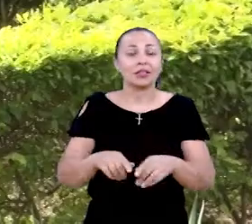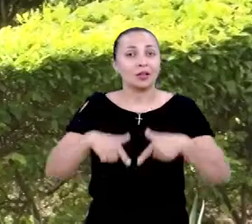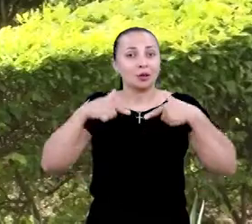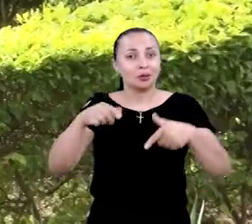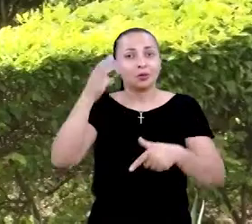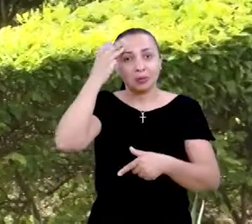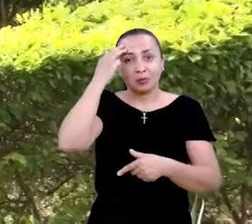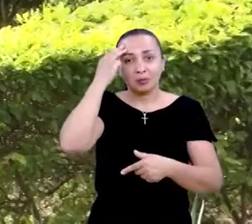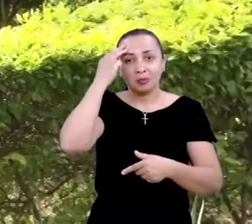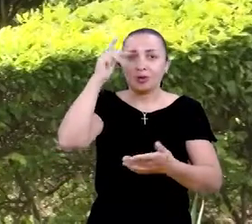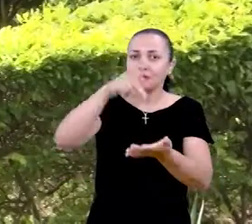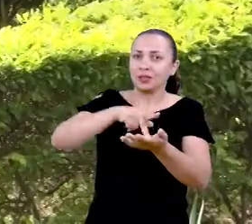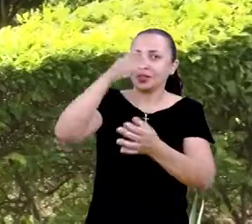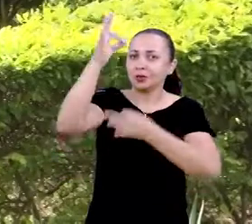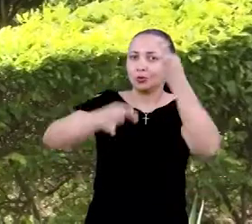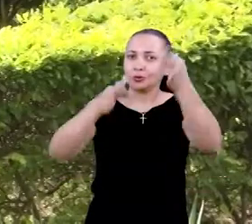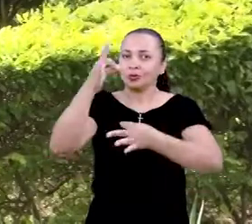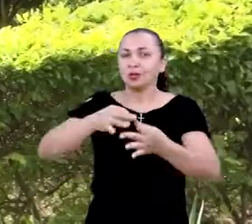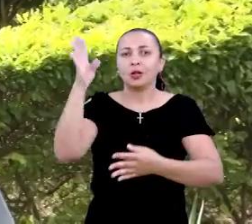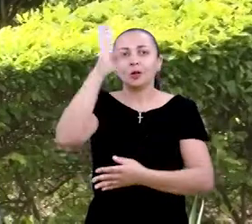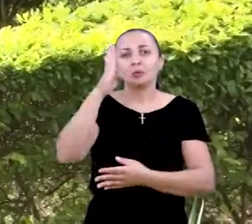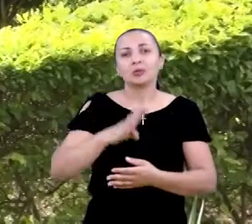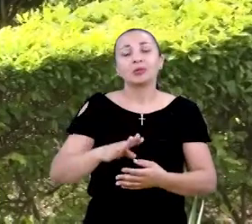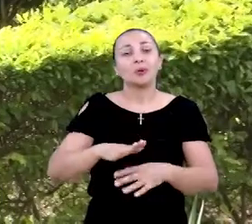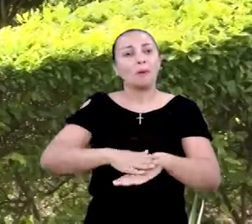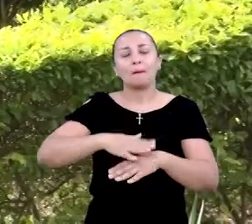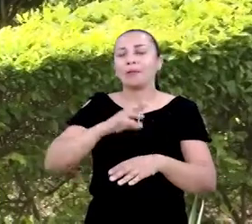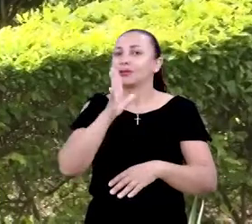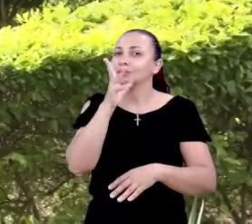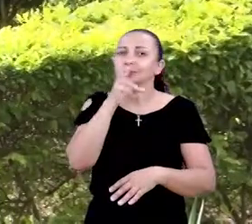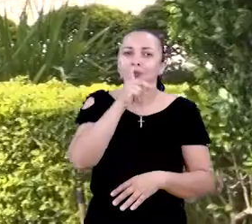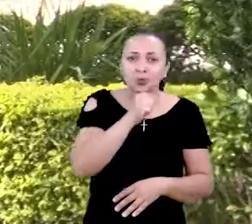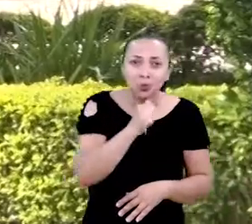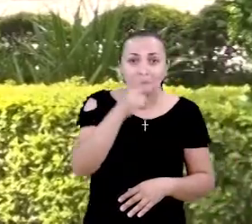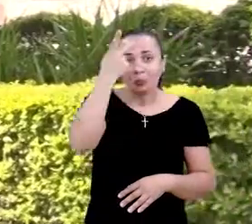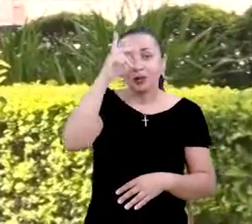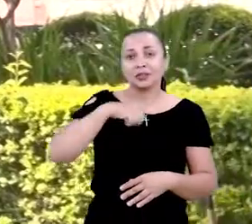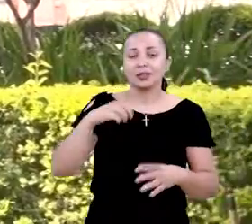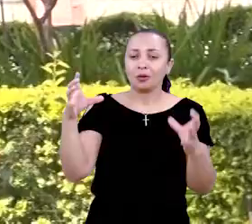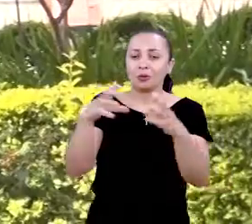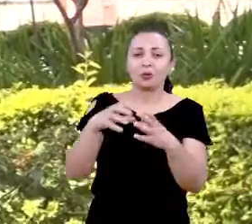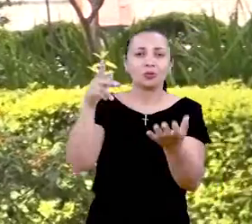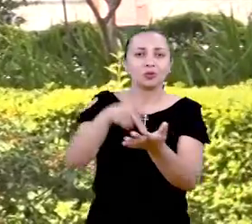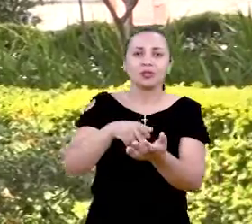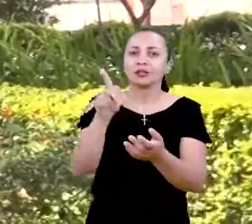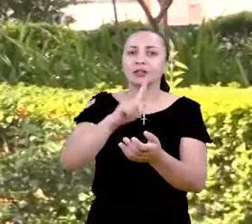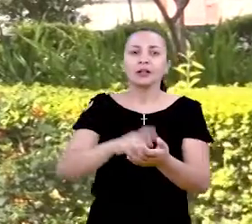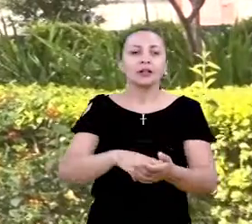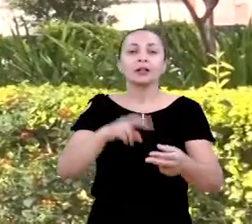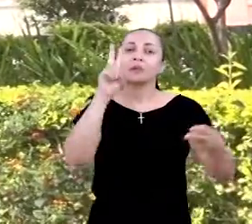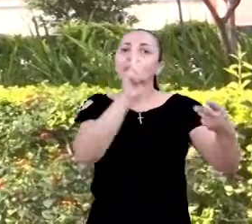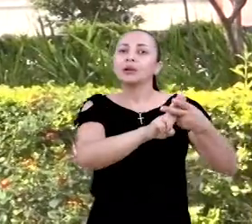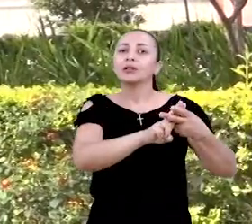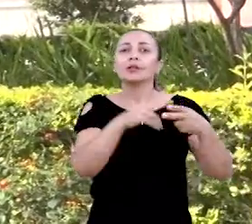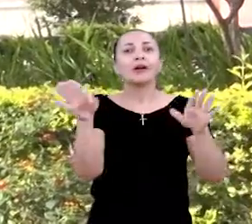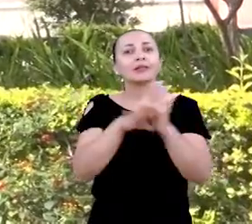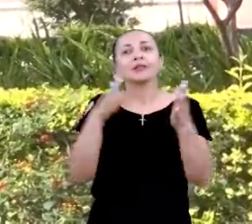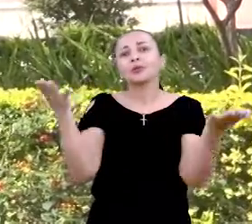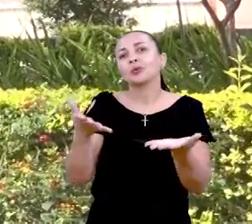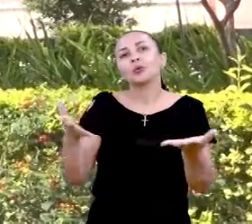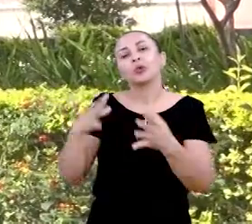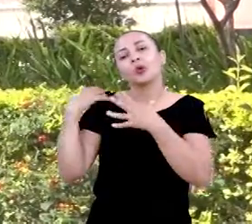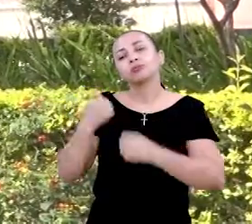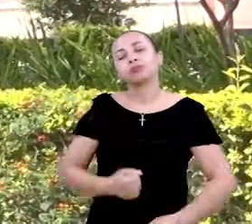sua Comissão Nacional da Verdade e que não puniu os torturadores da ditadura até hoje. E aqui nós temos um monumento muito importante, que esse